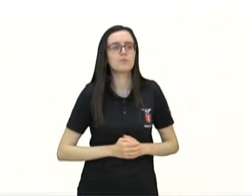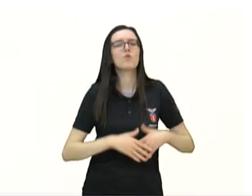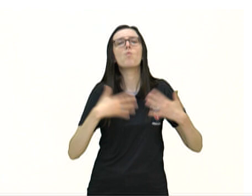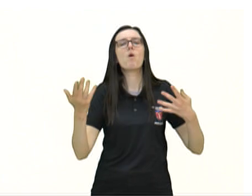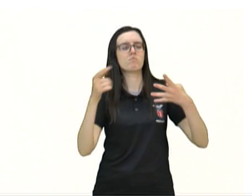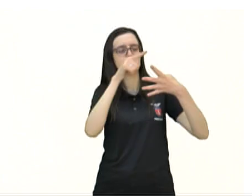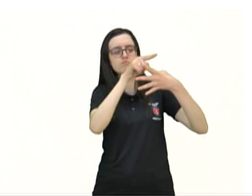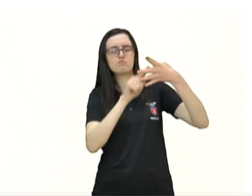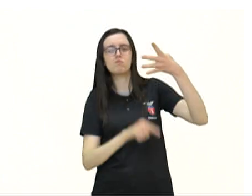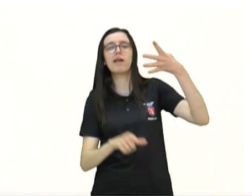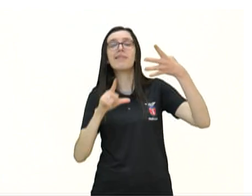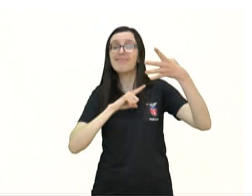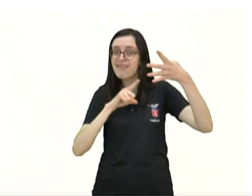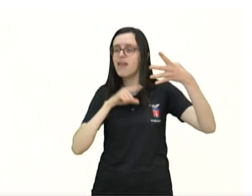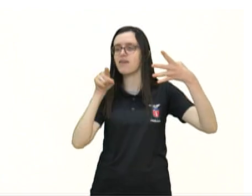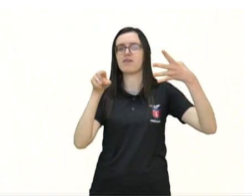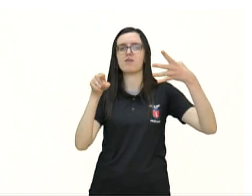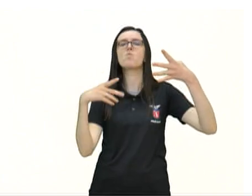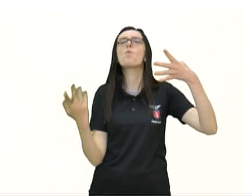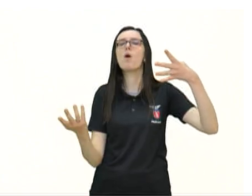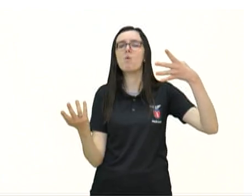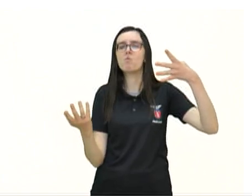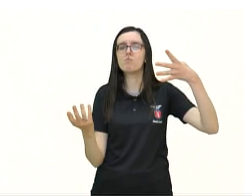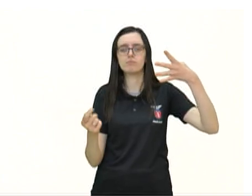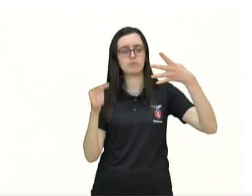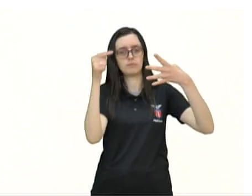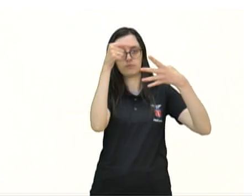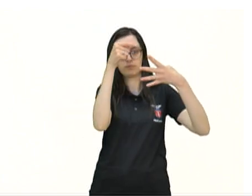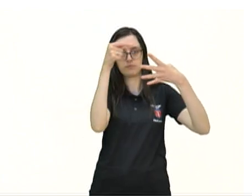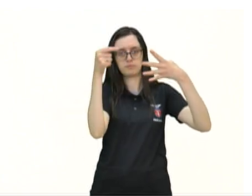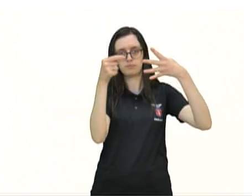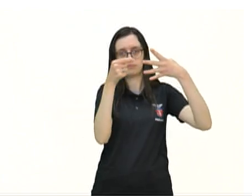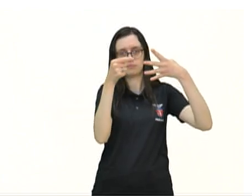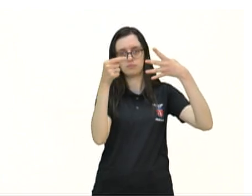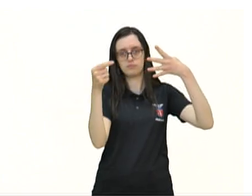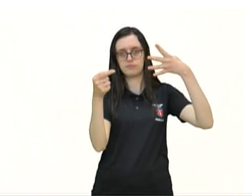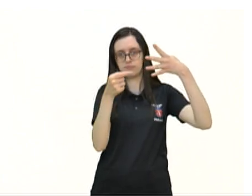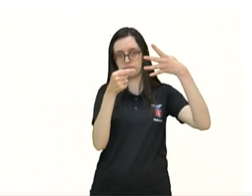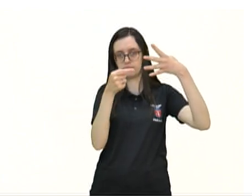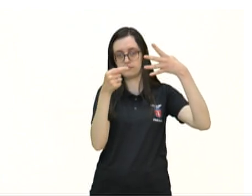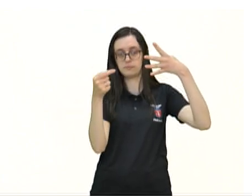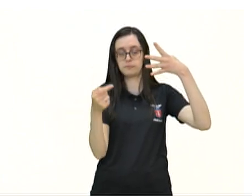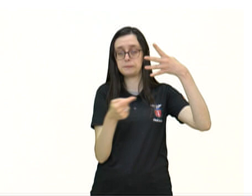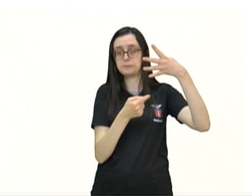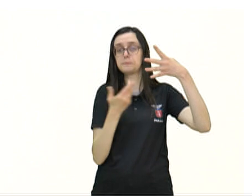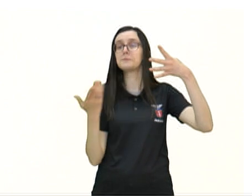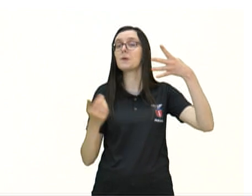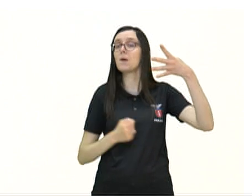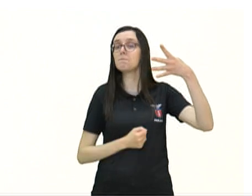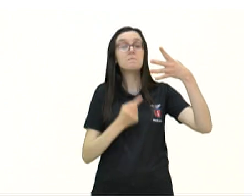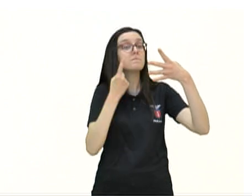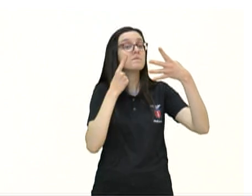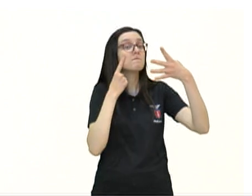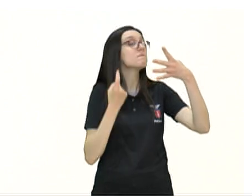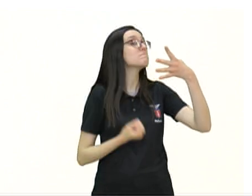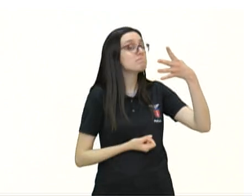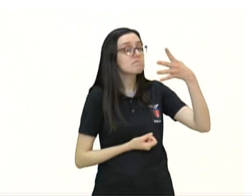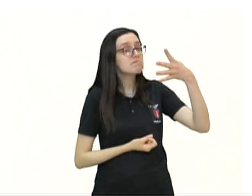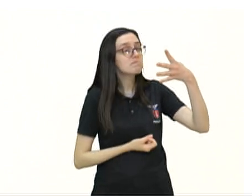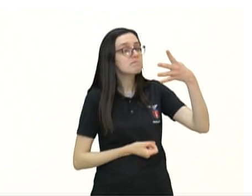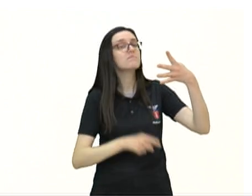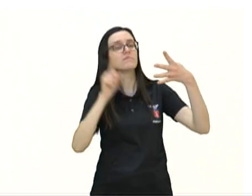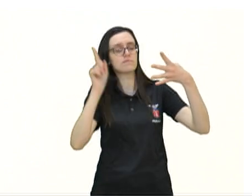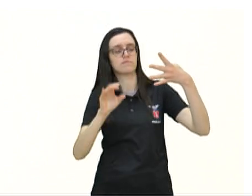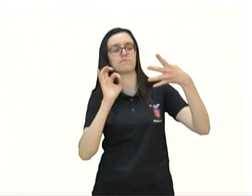dígrafo? Em caatinga, expressão, língua ou quase? Vamos ver? Olha só.